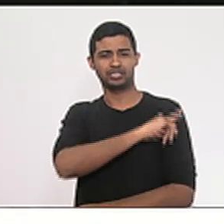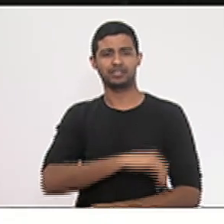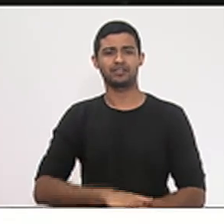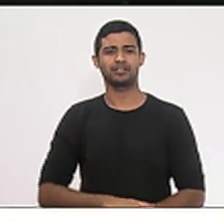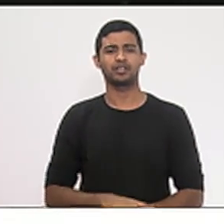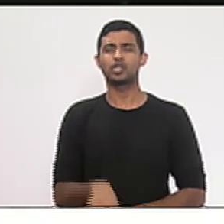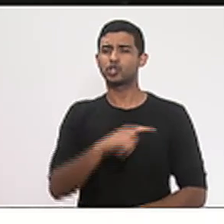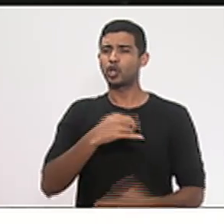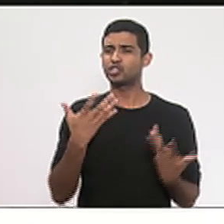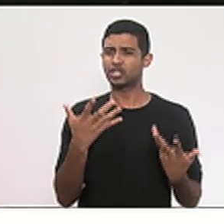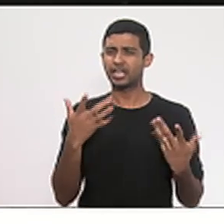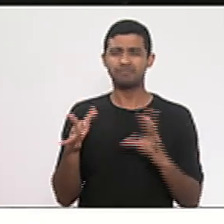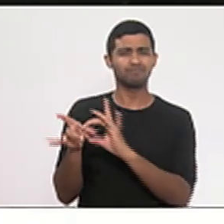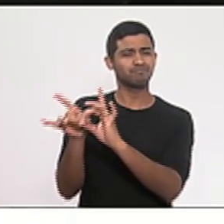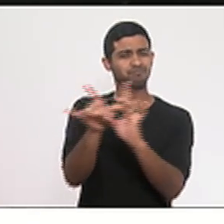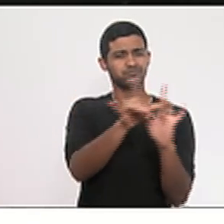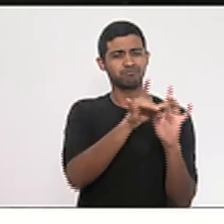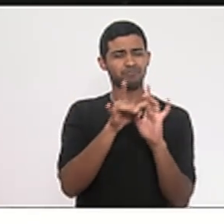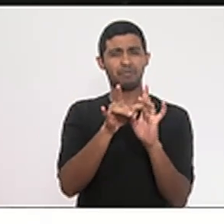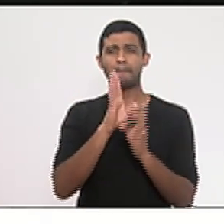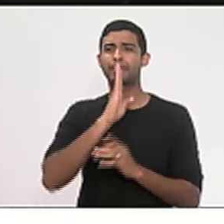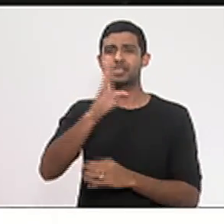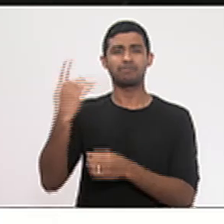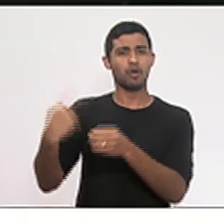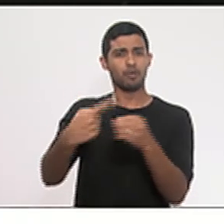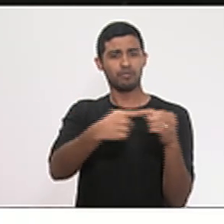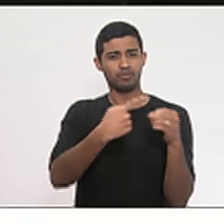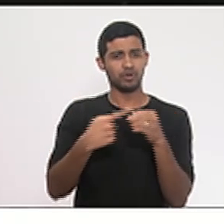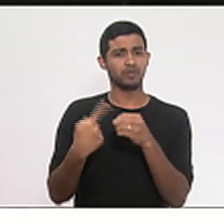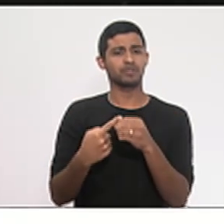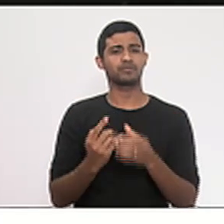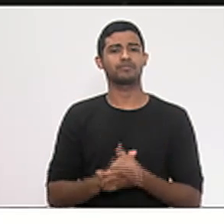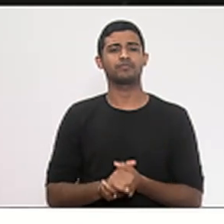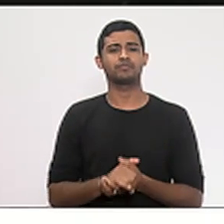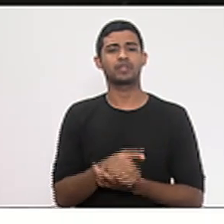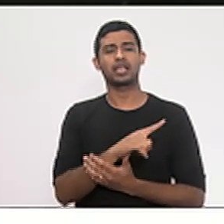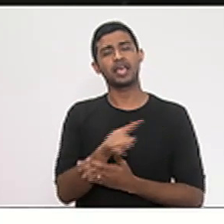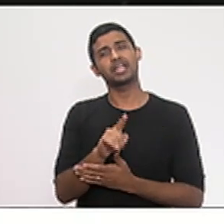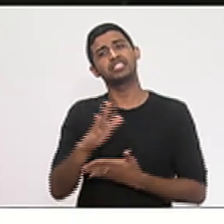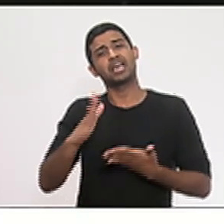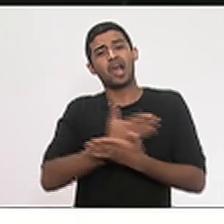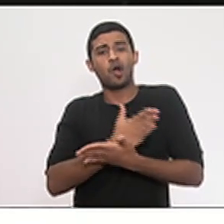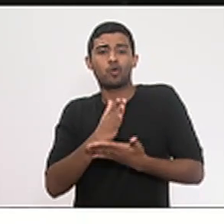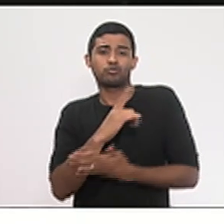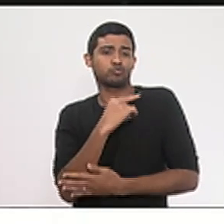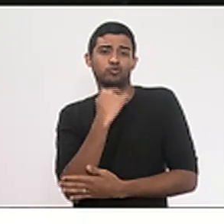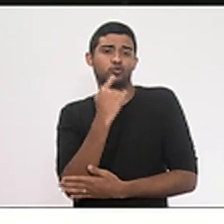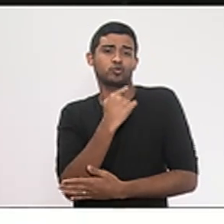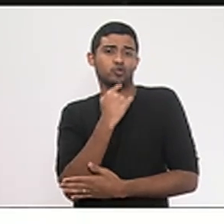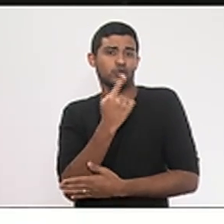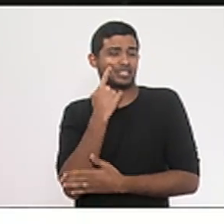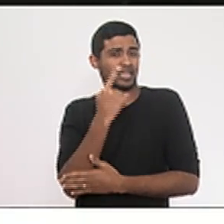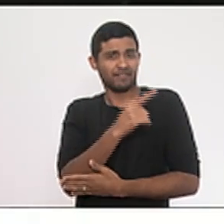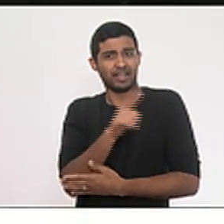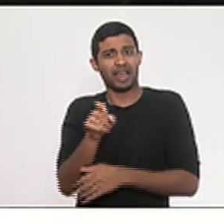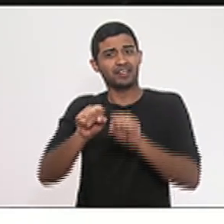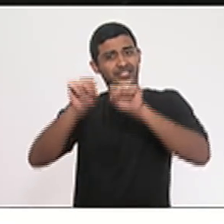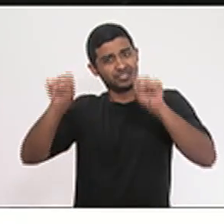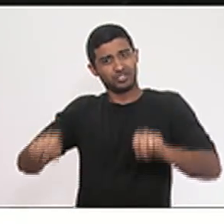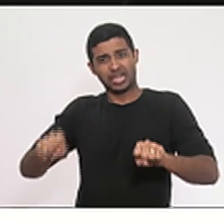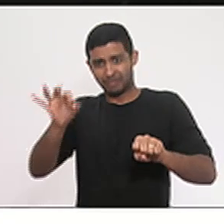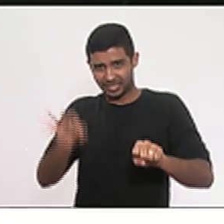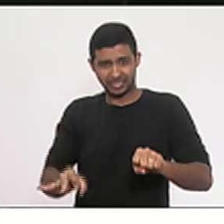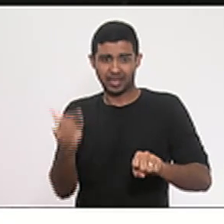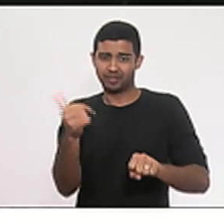parceiros, em especial dos municípios, principalmente daqueles com menos condições de gerir seus recursos hídricos de forma